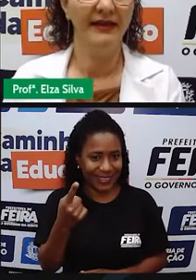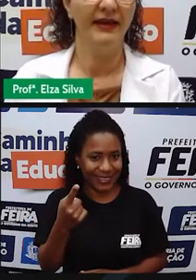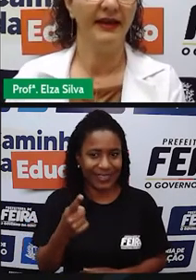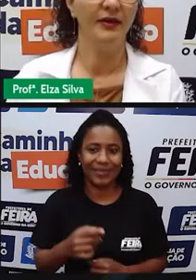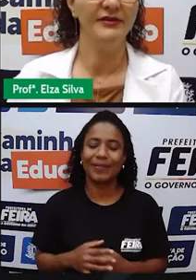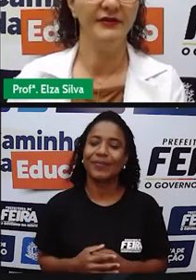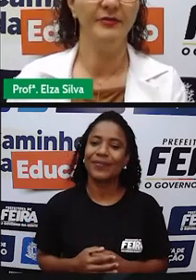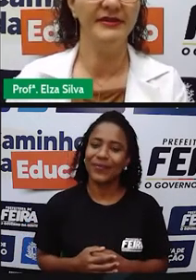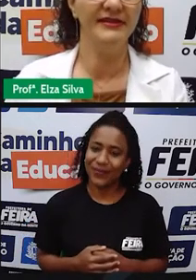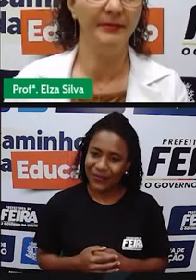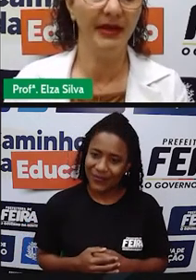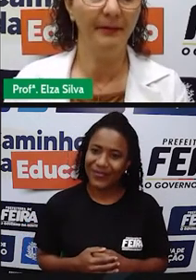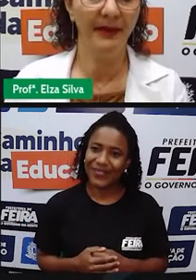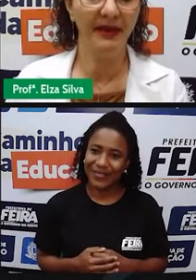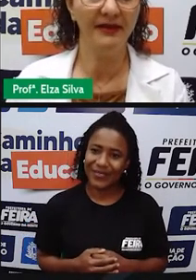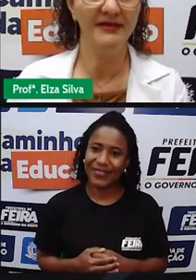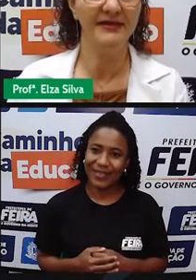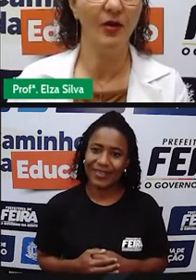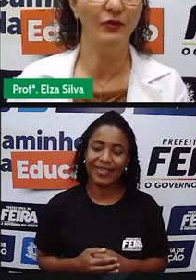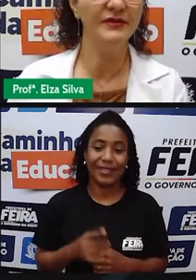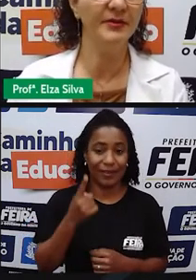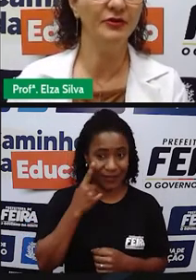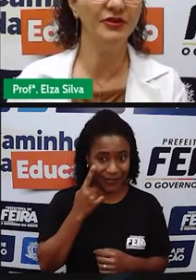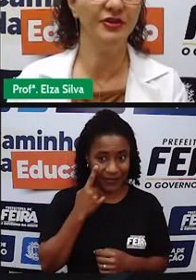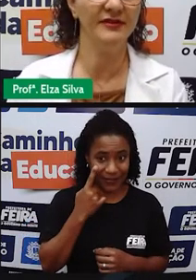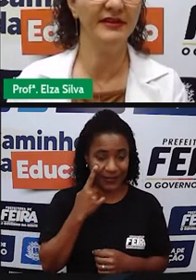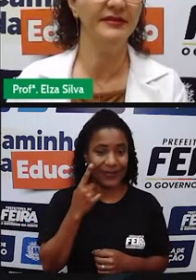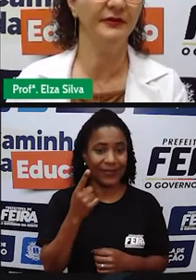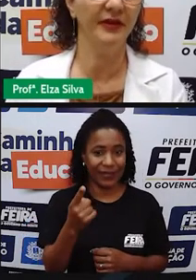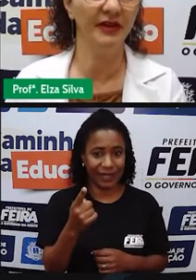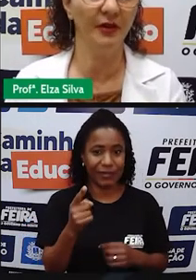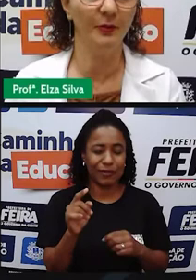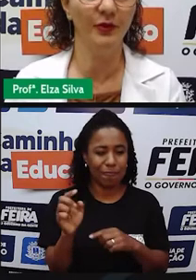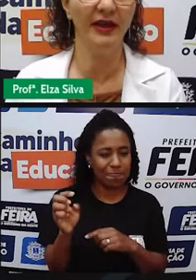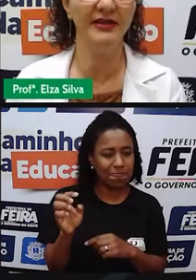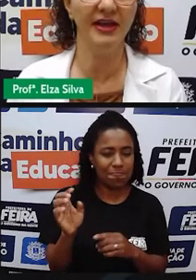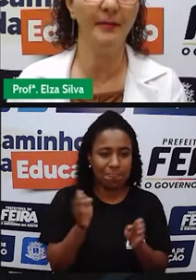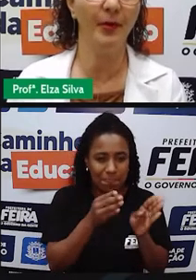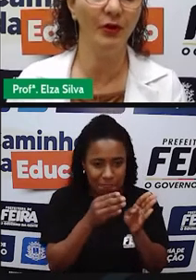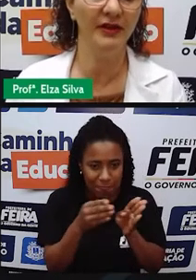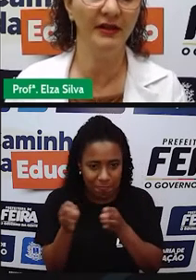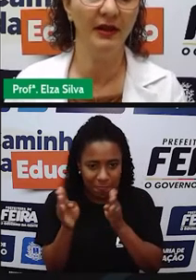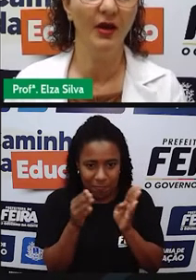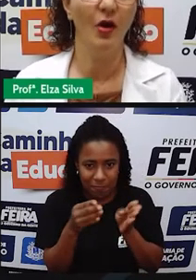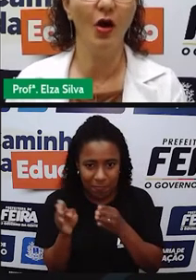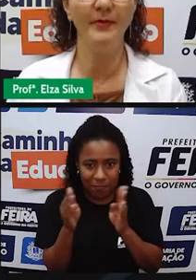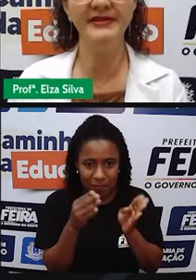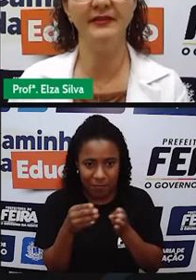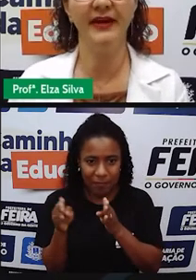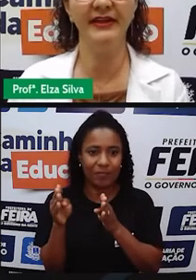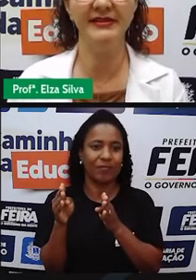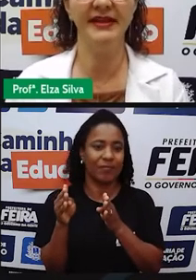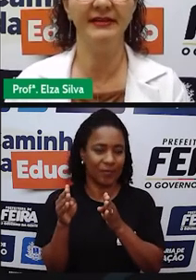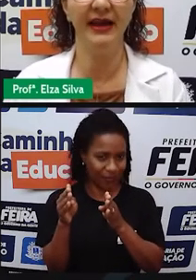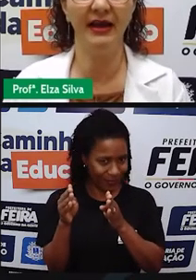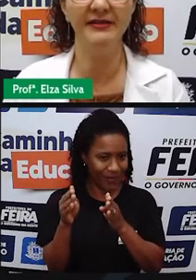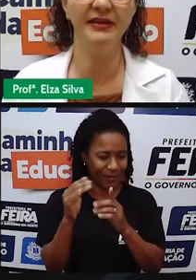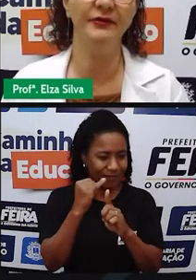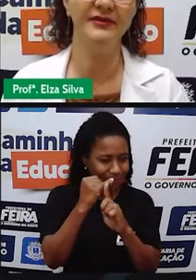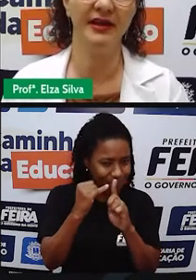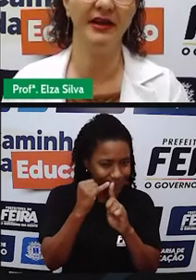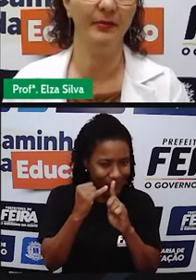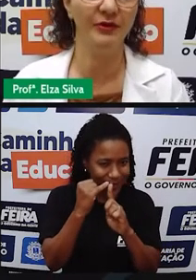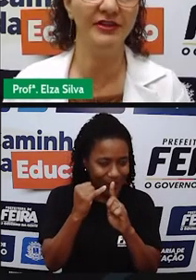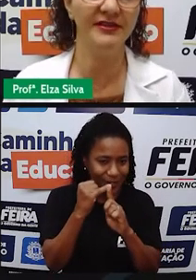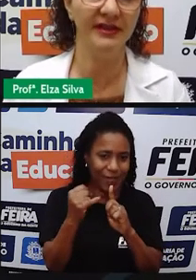E aí, Andrea, nós vamos exibir apenas alguns minutinhos desse vídeo, porque eles já podem observar esses detalhes